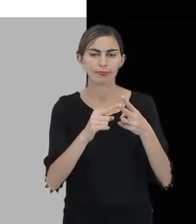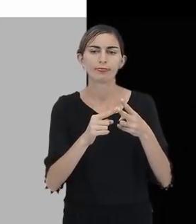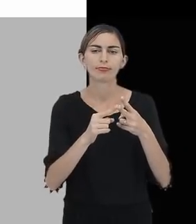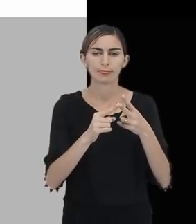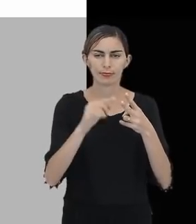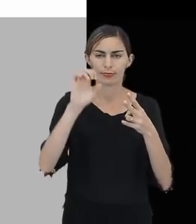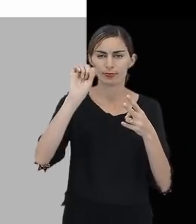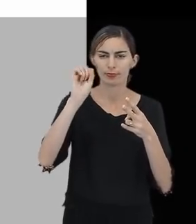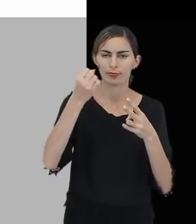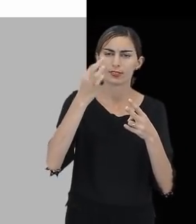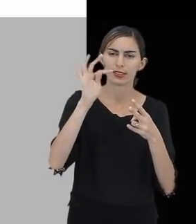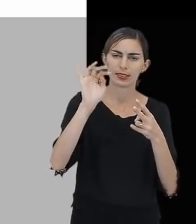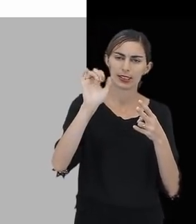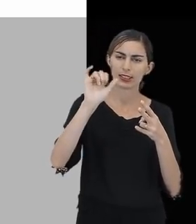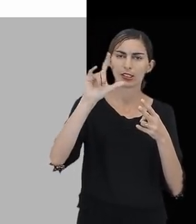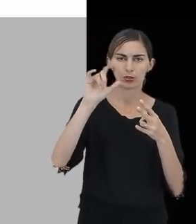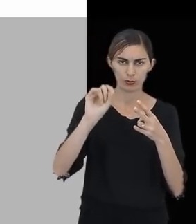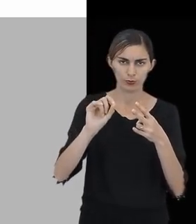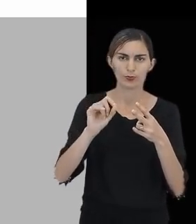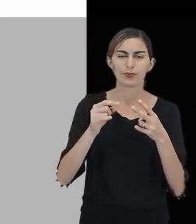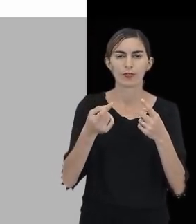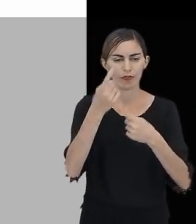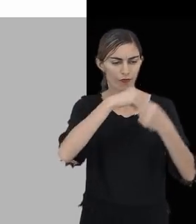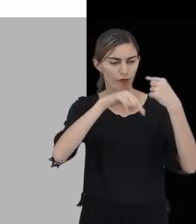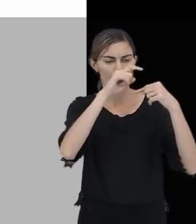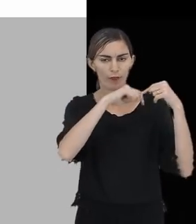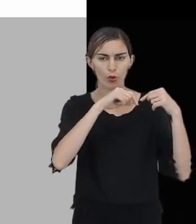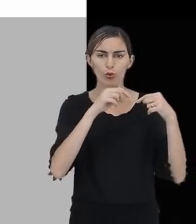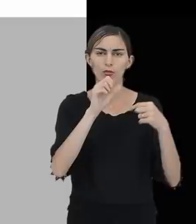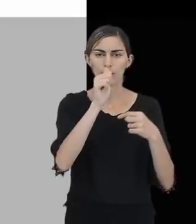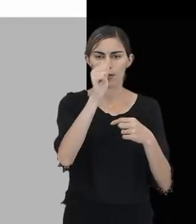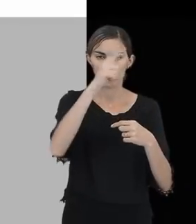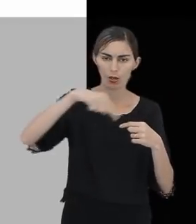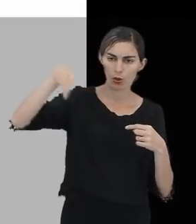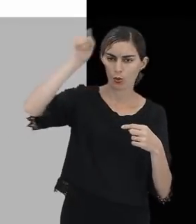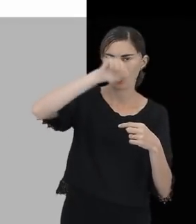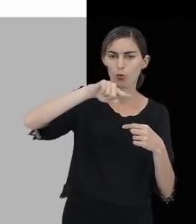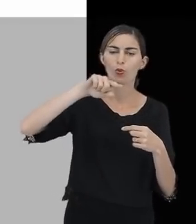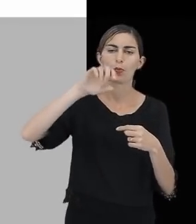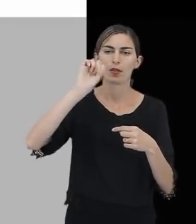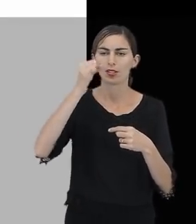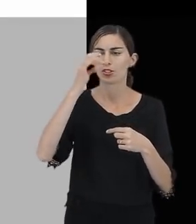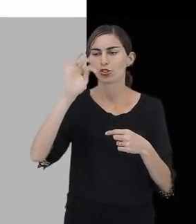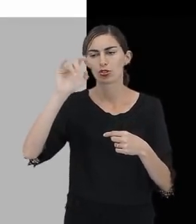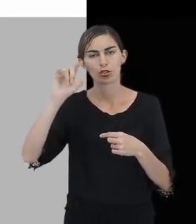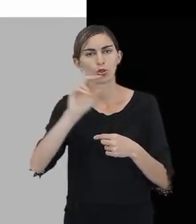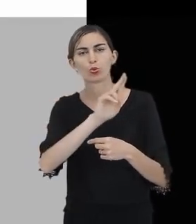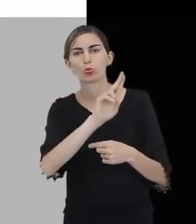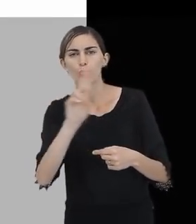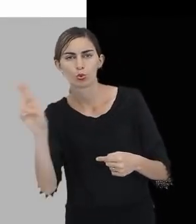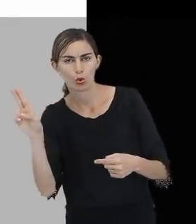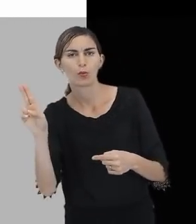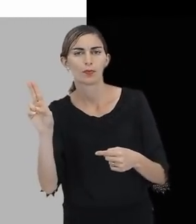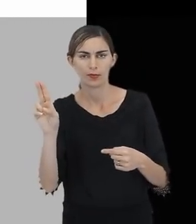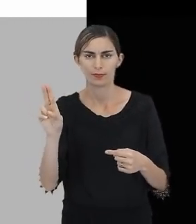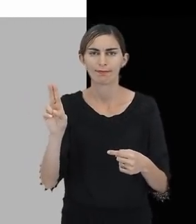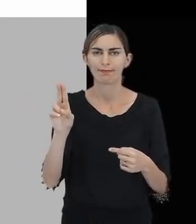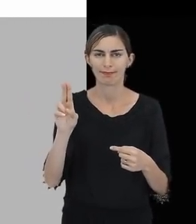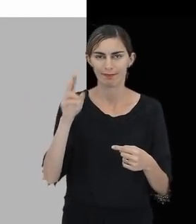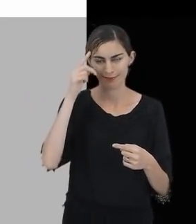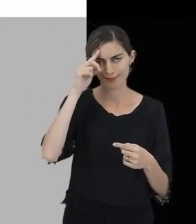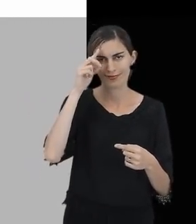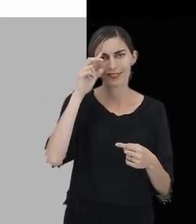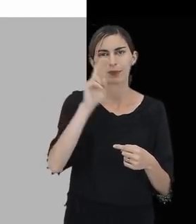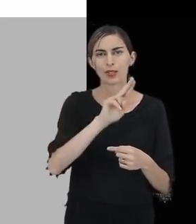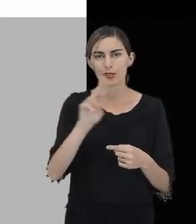style aqui e você faz a referência colocando @style e botando o nome do seu estilo. Vejam que esse nome daqui